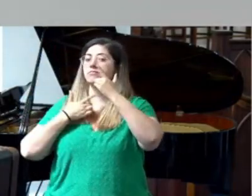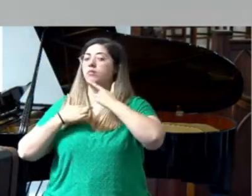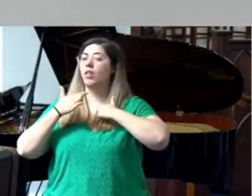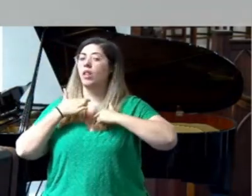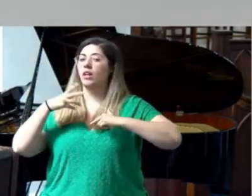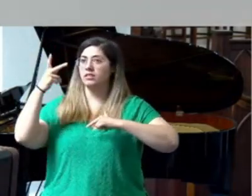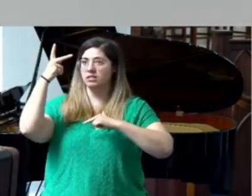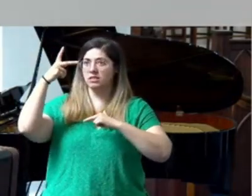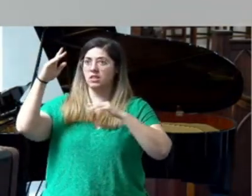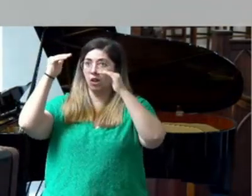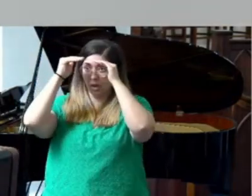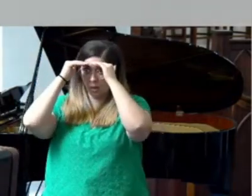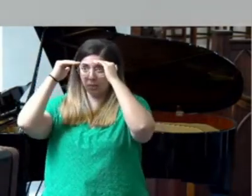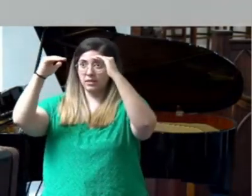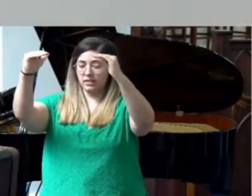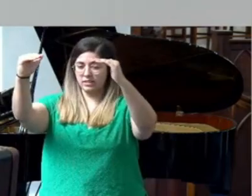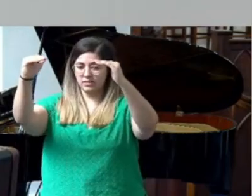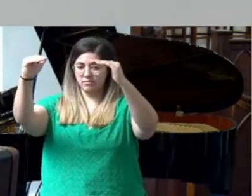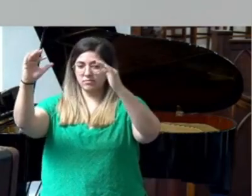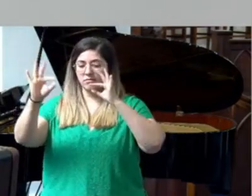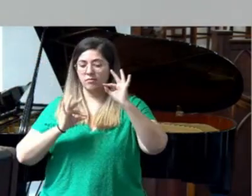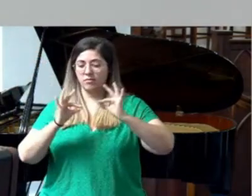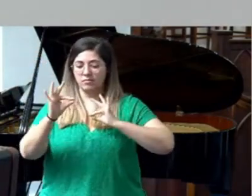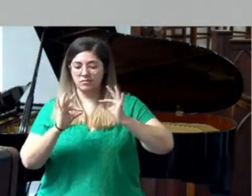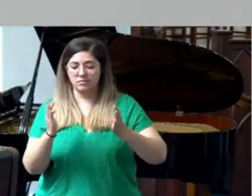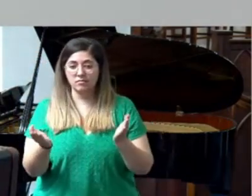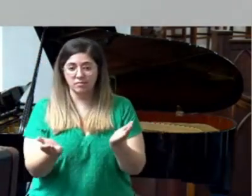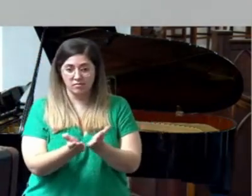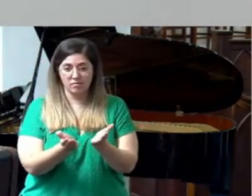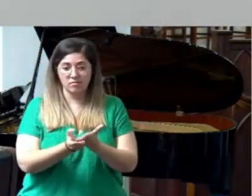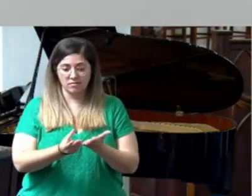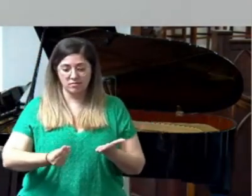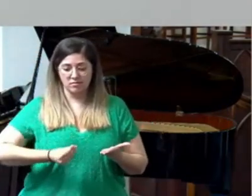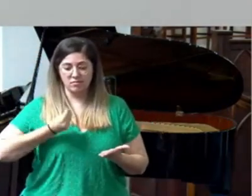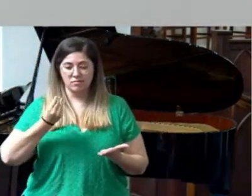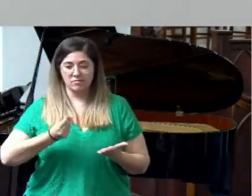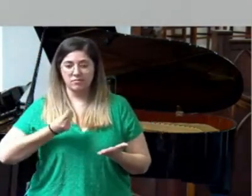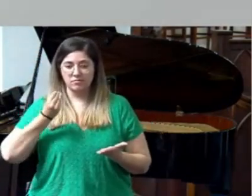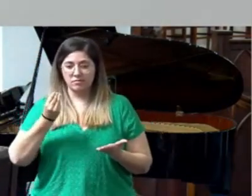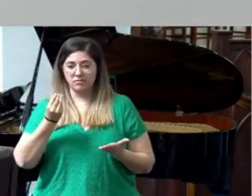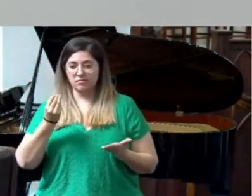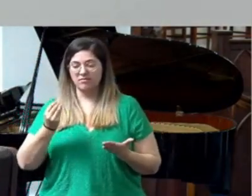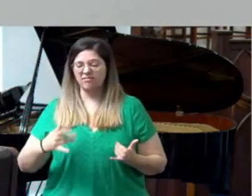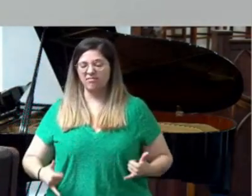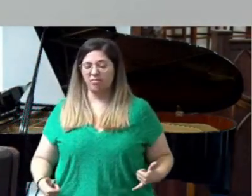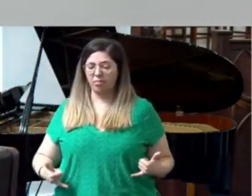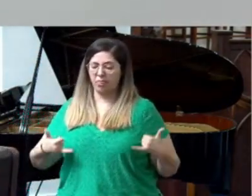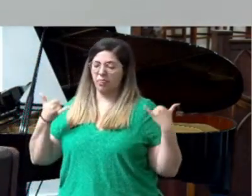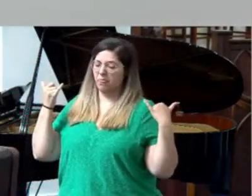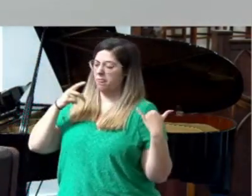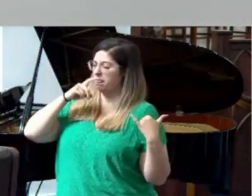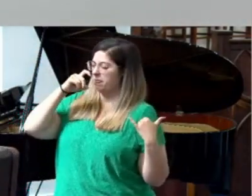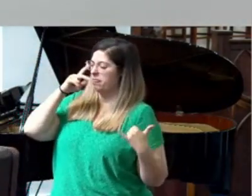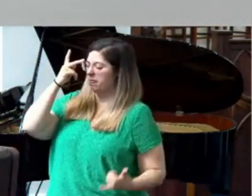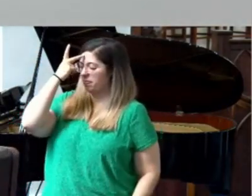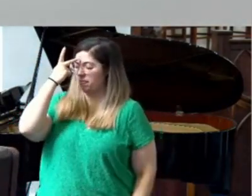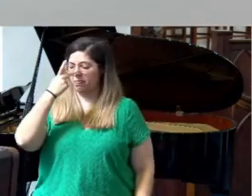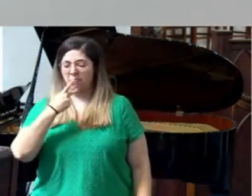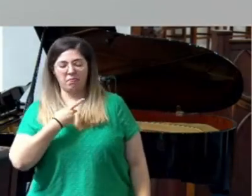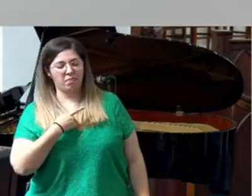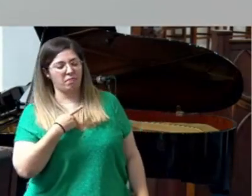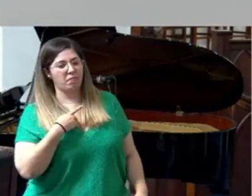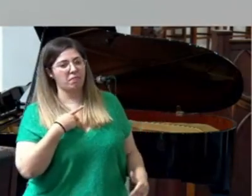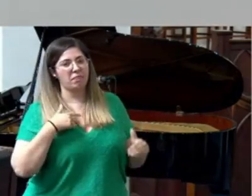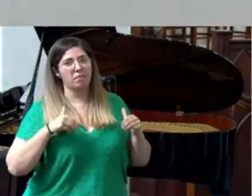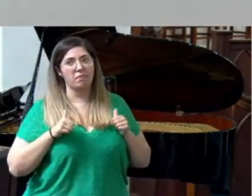ajusta o crente, ajusta a vida do crente. A autossuficiência, na verdade, denuncia